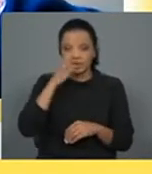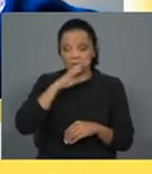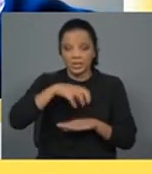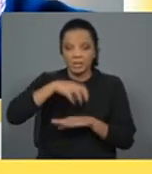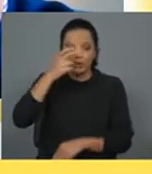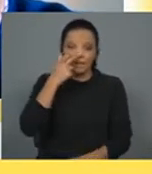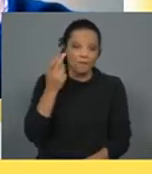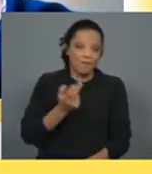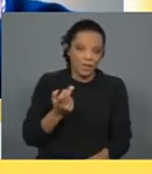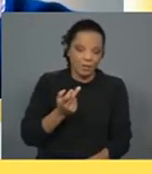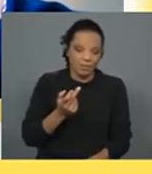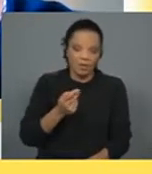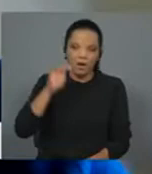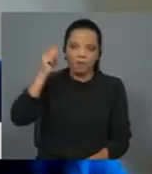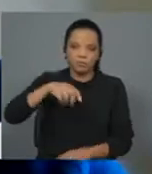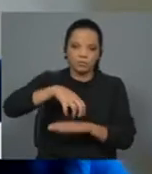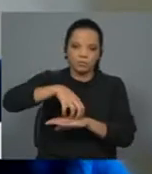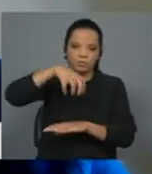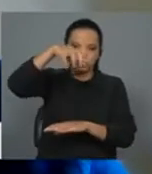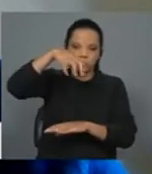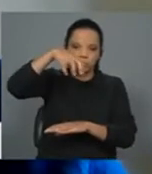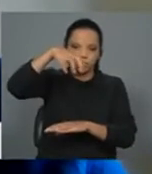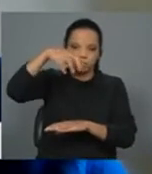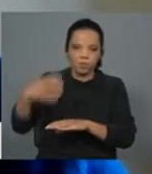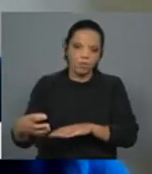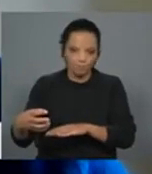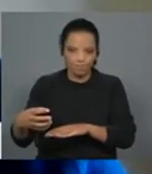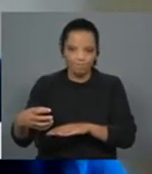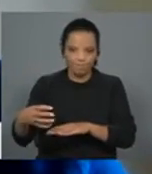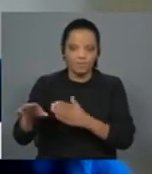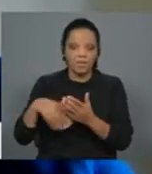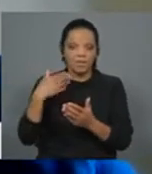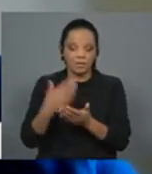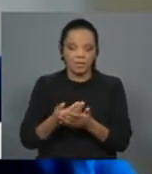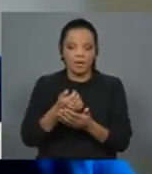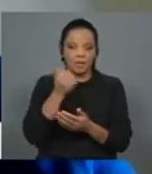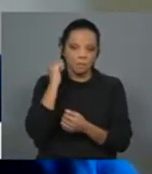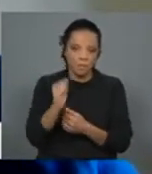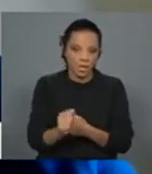fracos, colapsam, caem, causam vítimas e danos económicos.